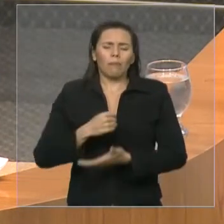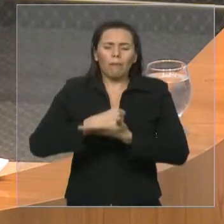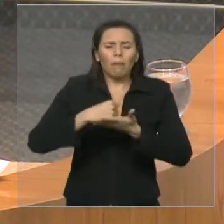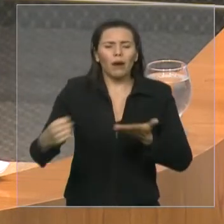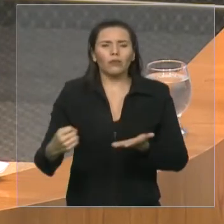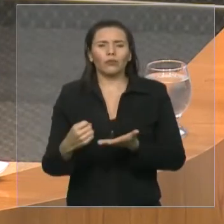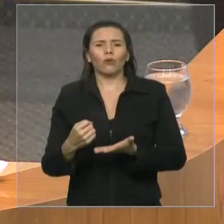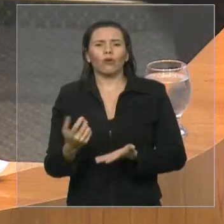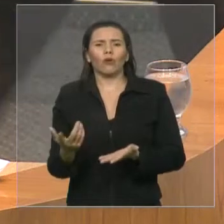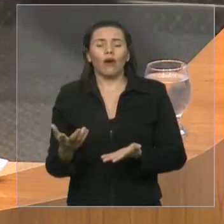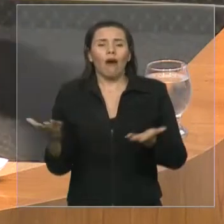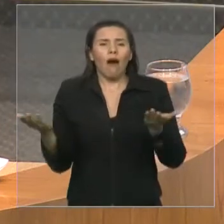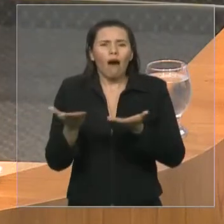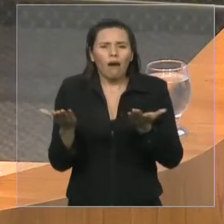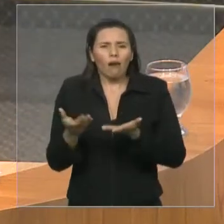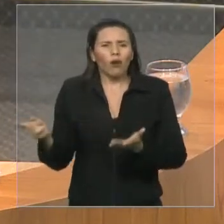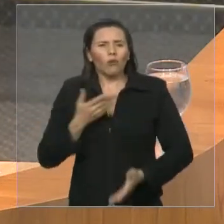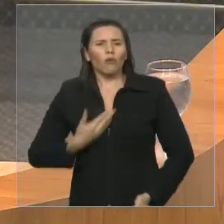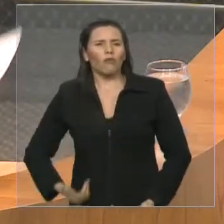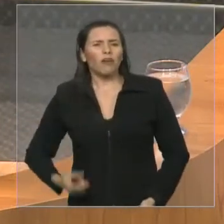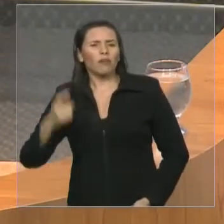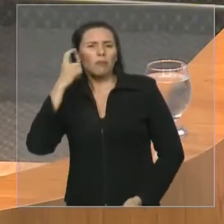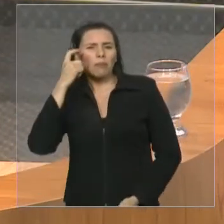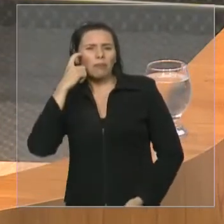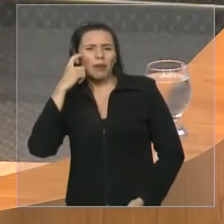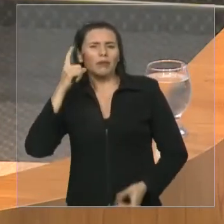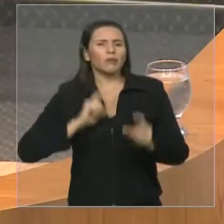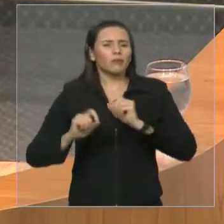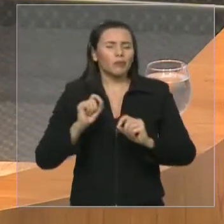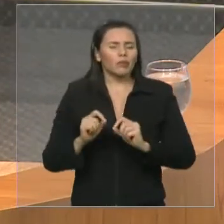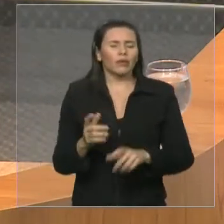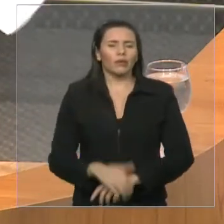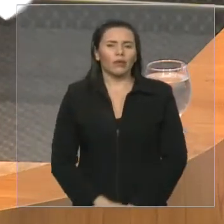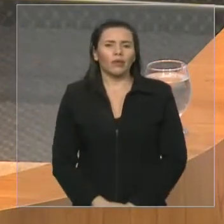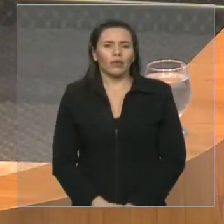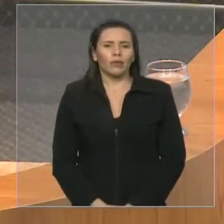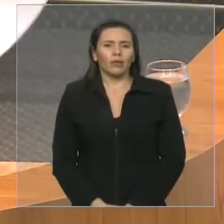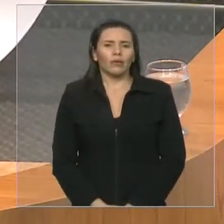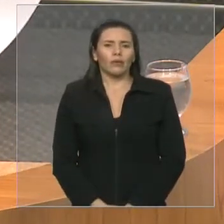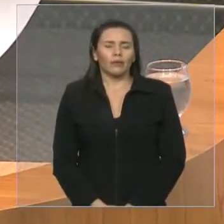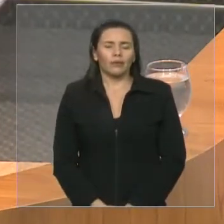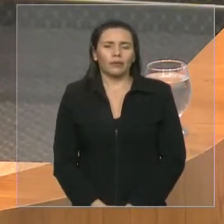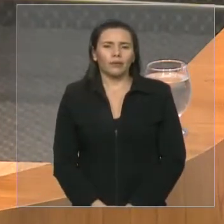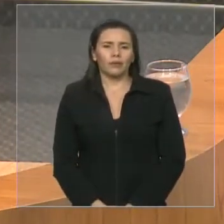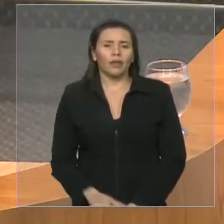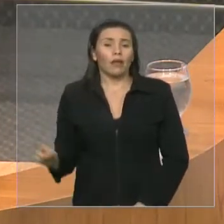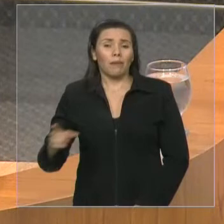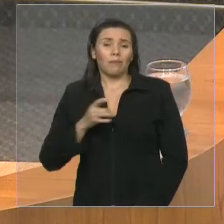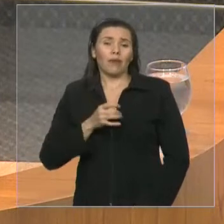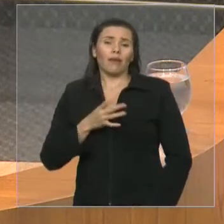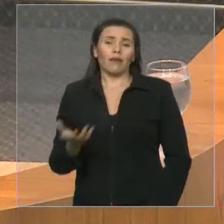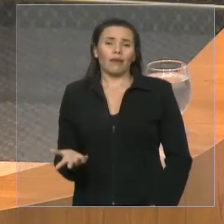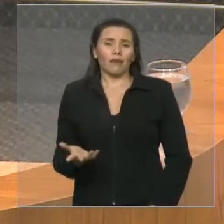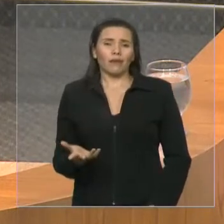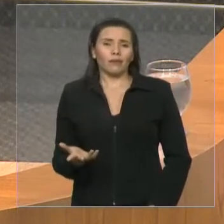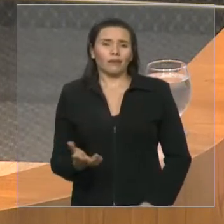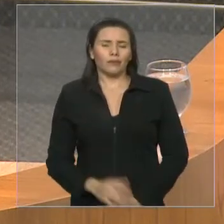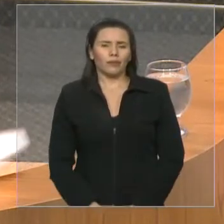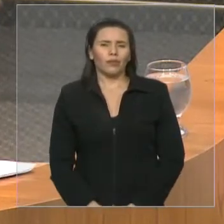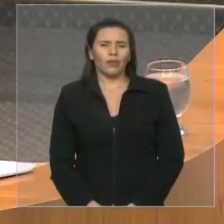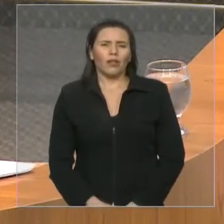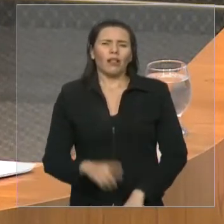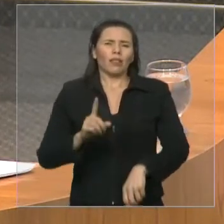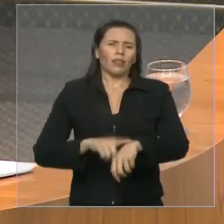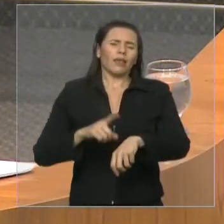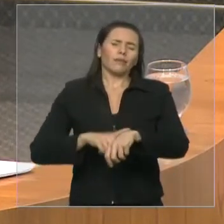Que agora que os ferribotes precisam disso, não. Foi o medo de perder o domínio dos empregos. Foi só isso e mais nada.